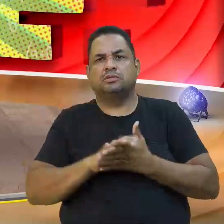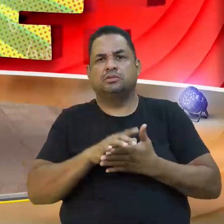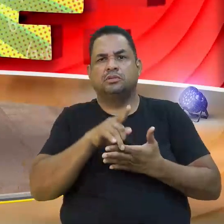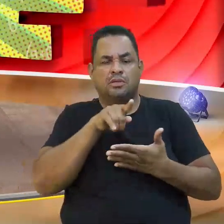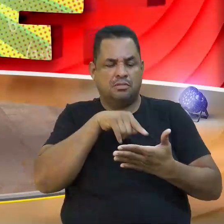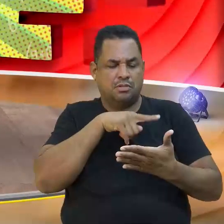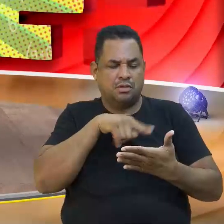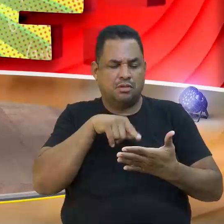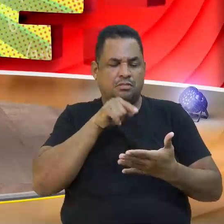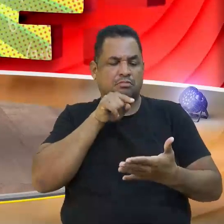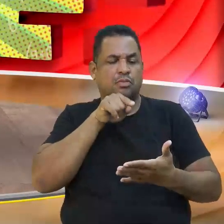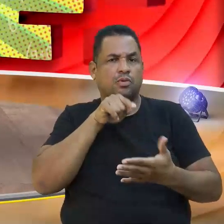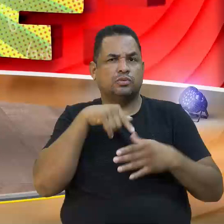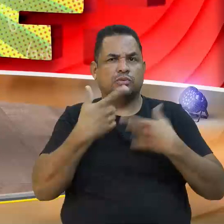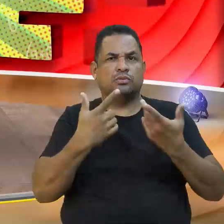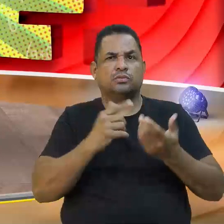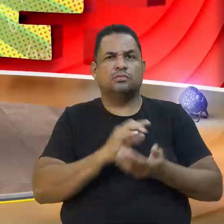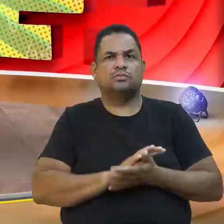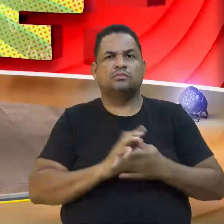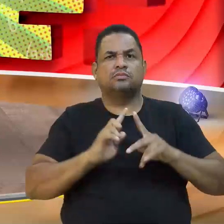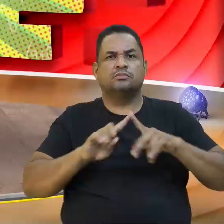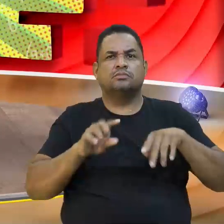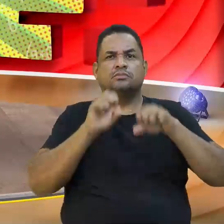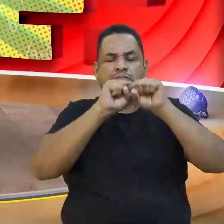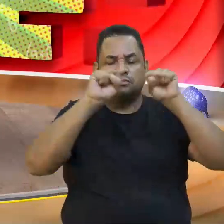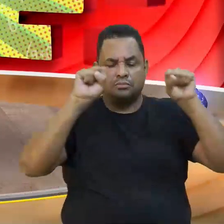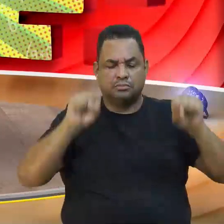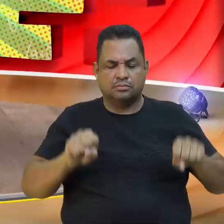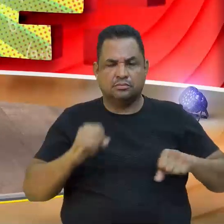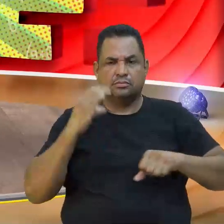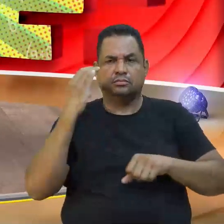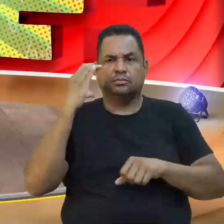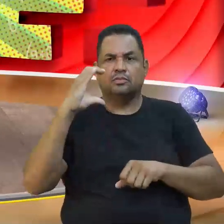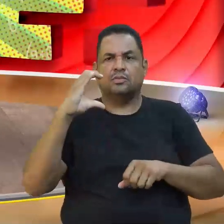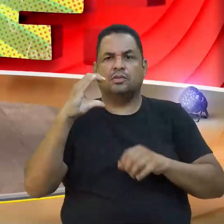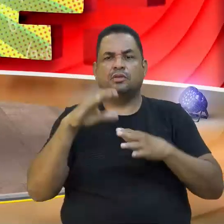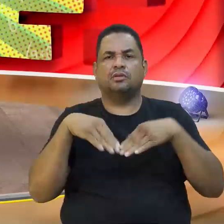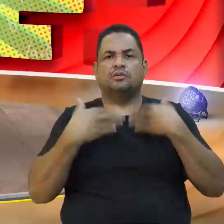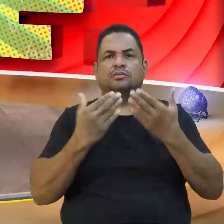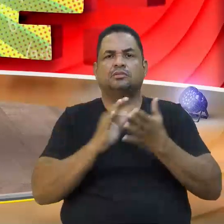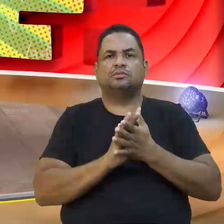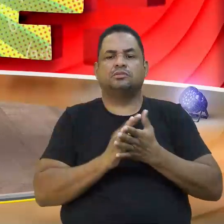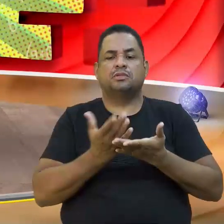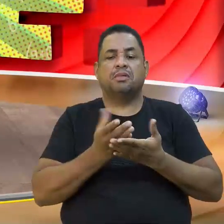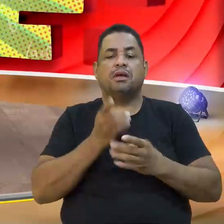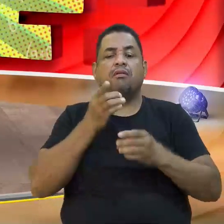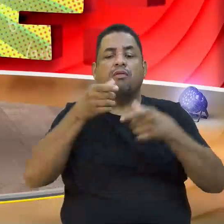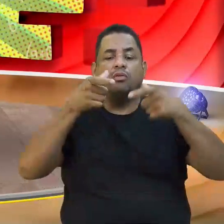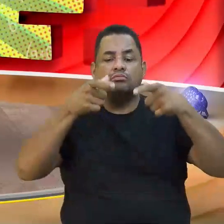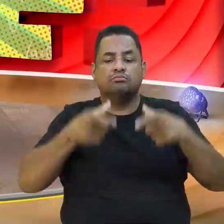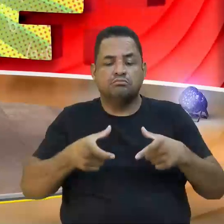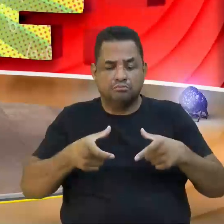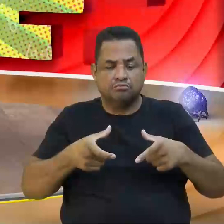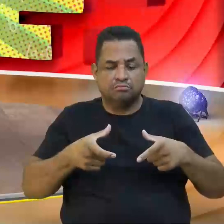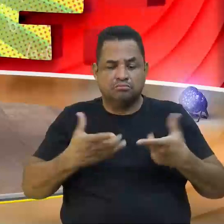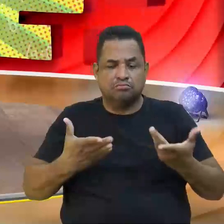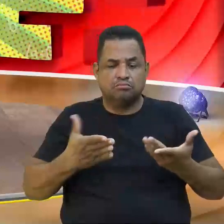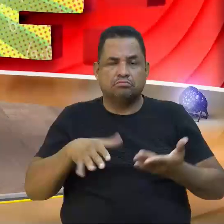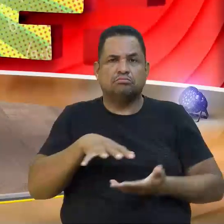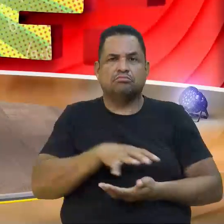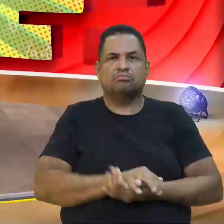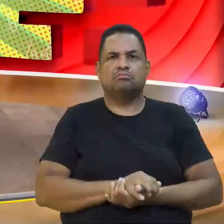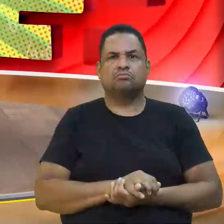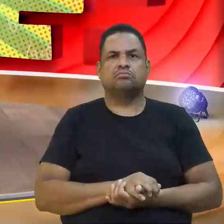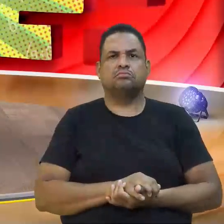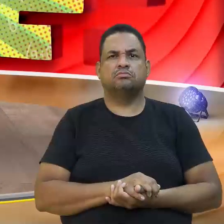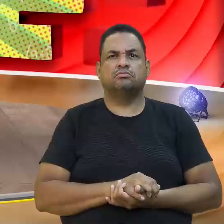ponto nos quadrantes. Mas o sistema cartesiano serve para você trabalhar com localização. Tá? Até